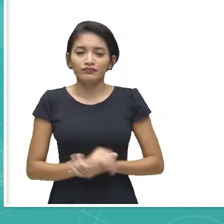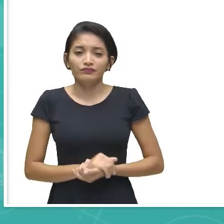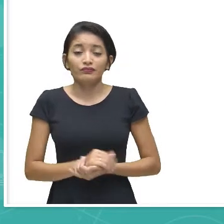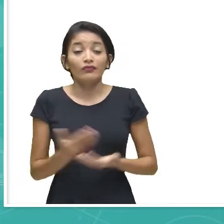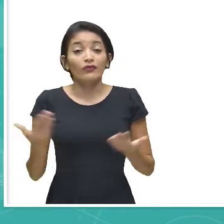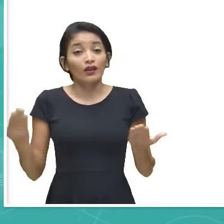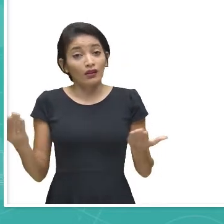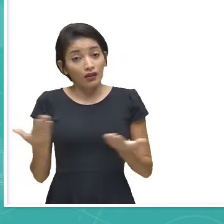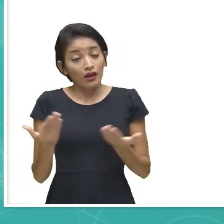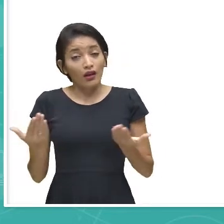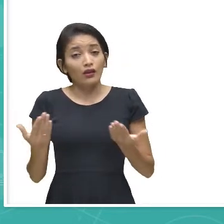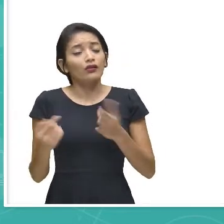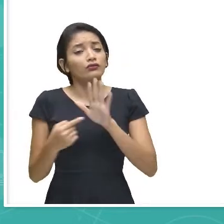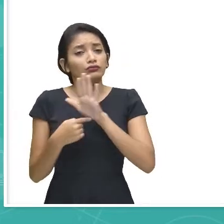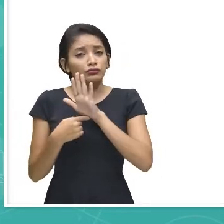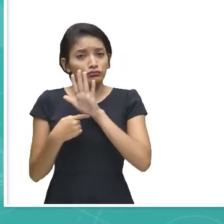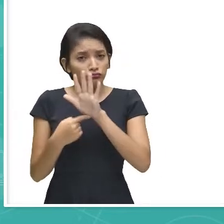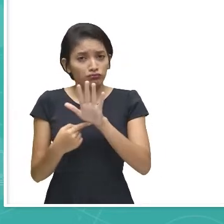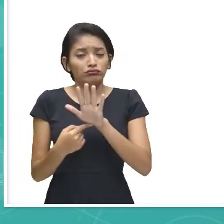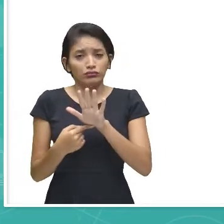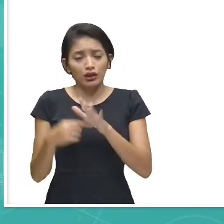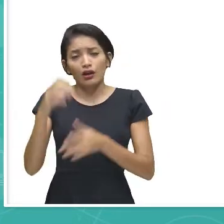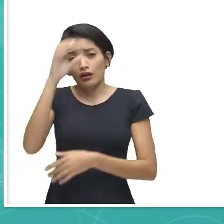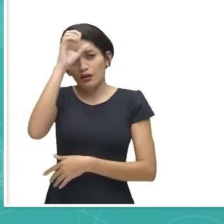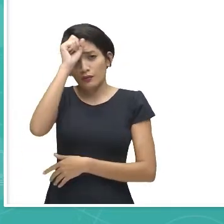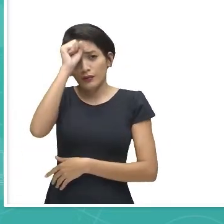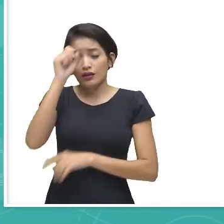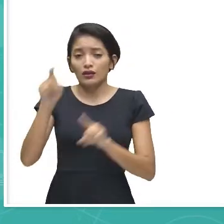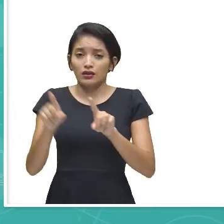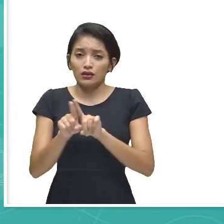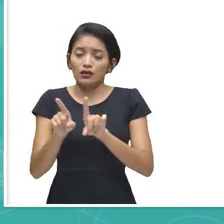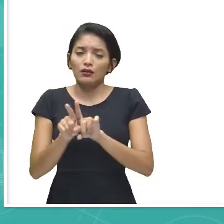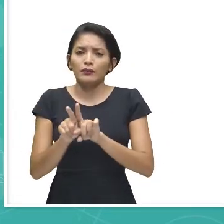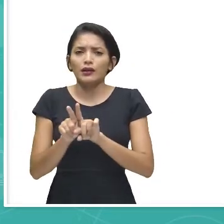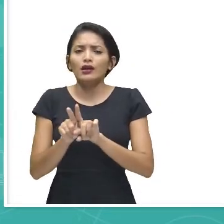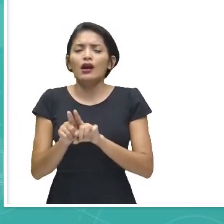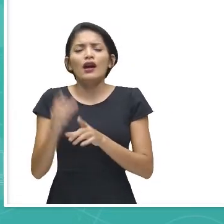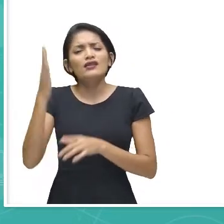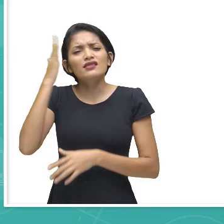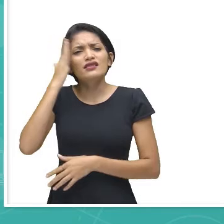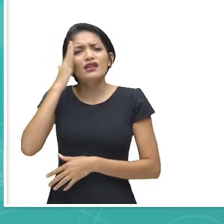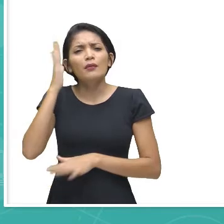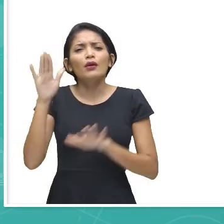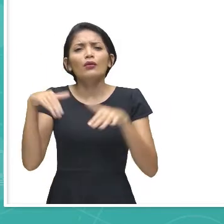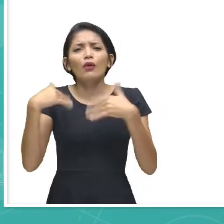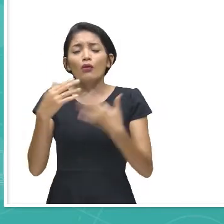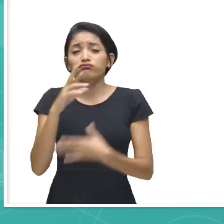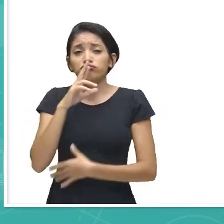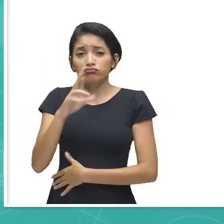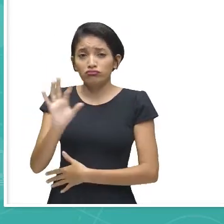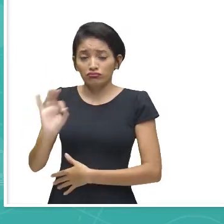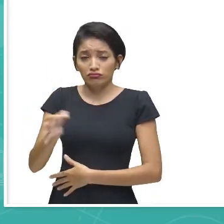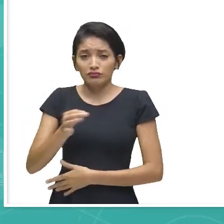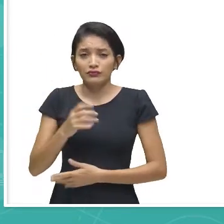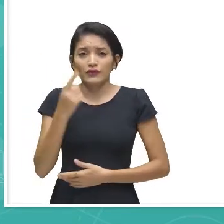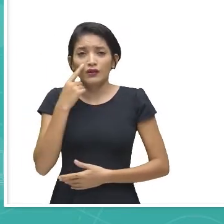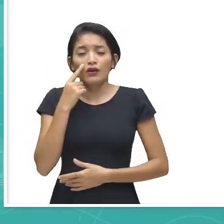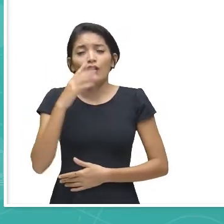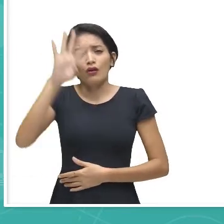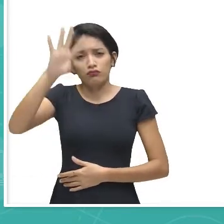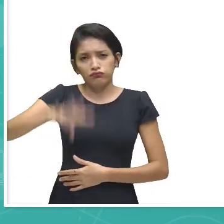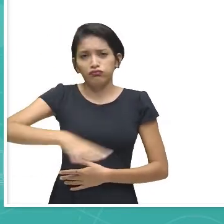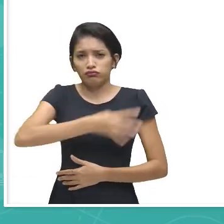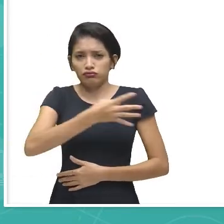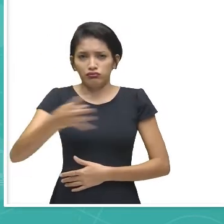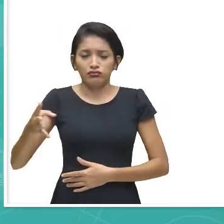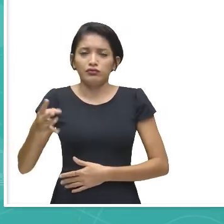Então, agora a gente vai aprender a fazer a leitura desse resultado. Observem aí na nossa